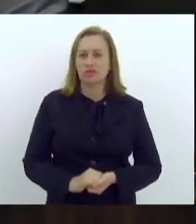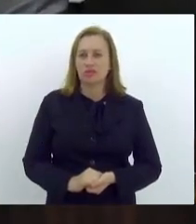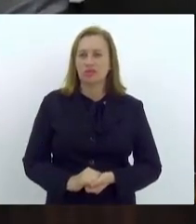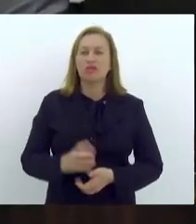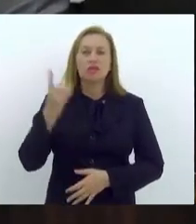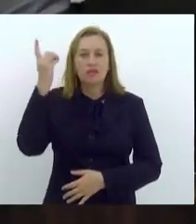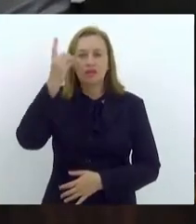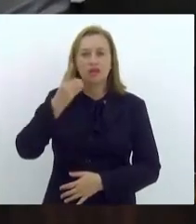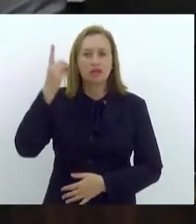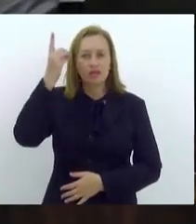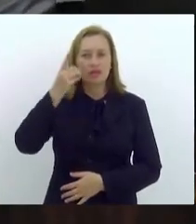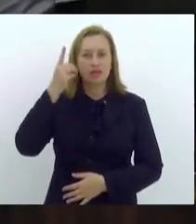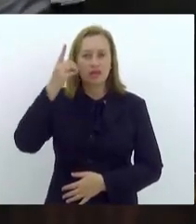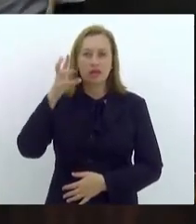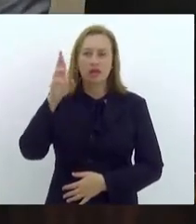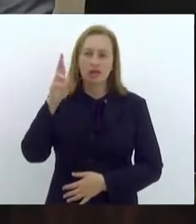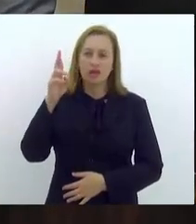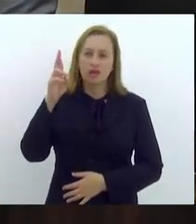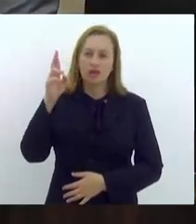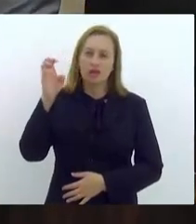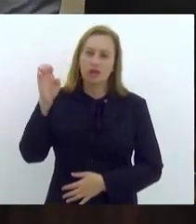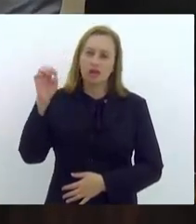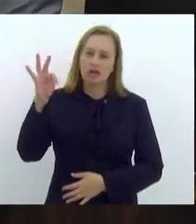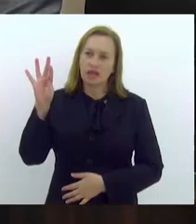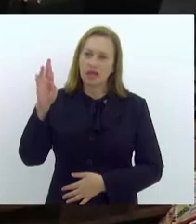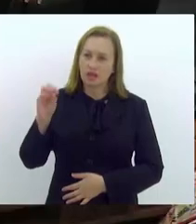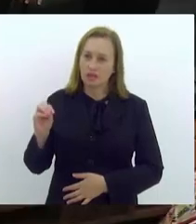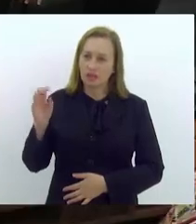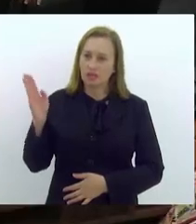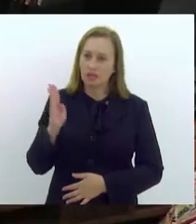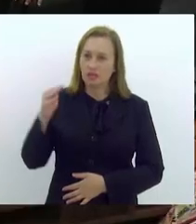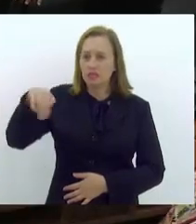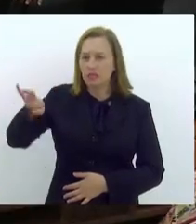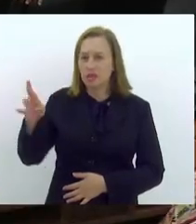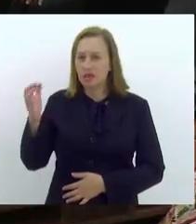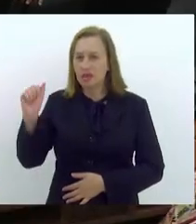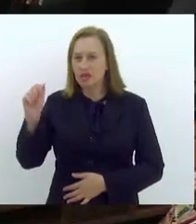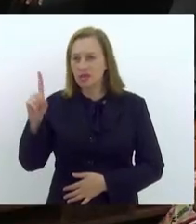Deputado Renato Miranda. Já foi?